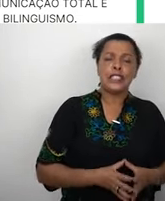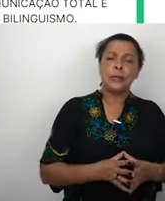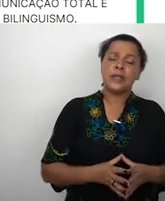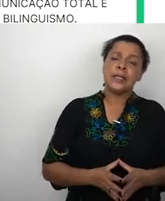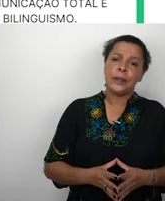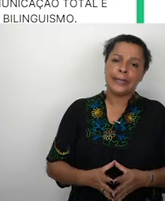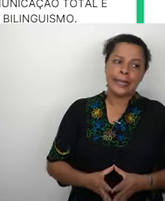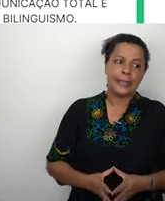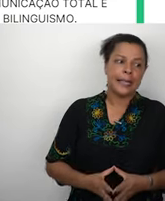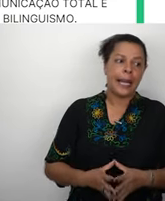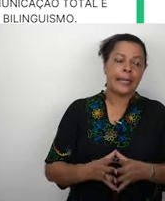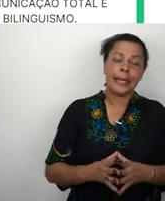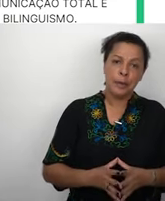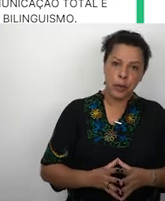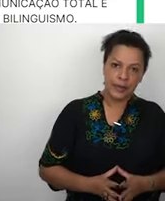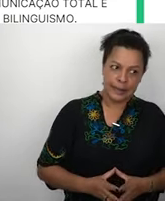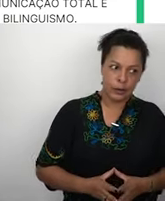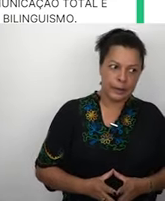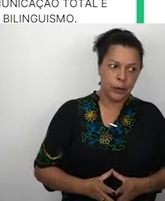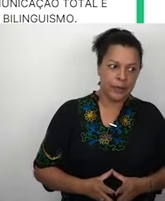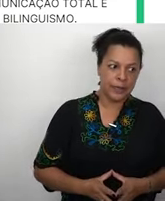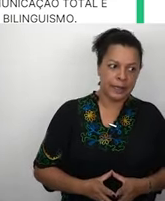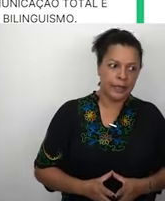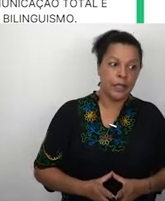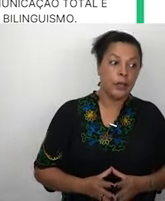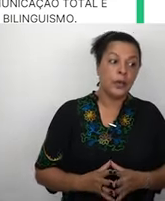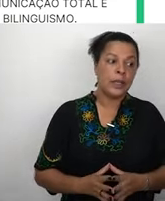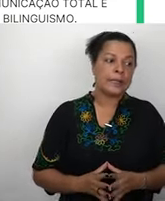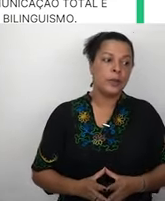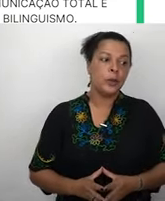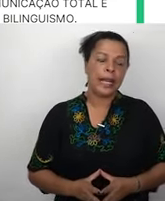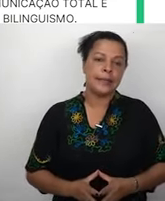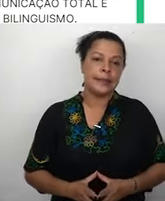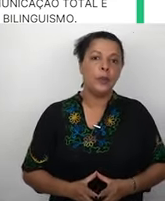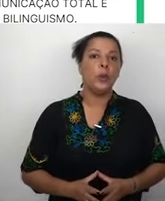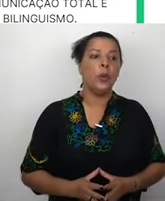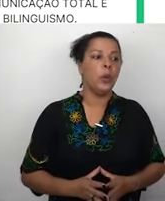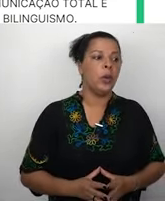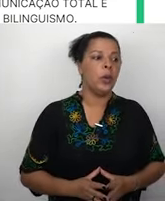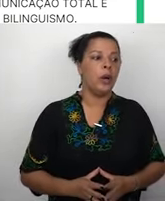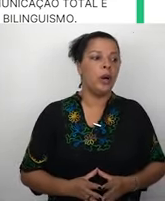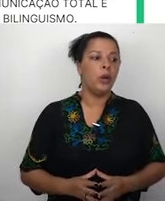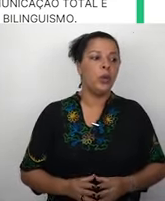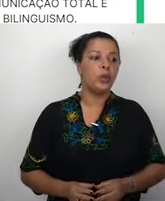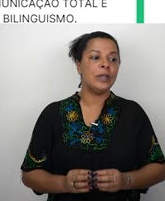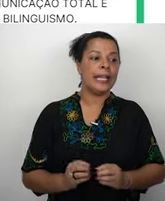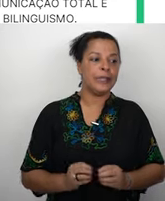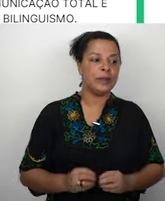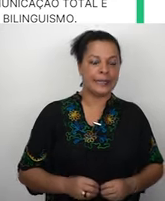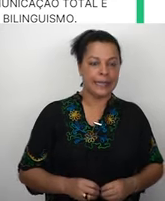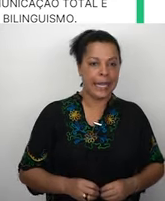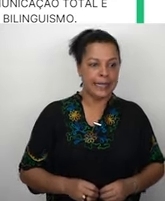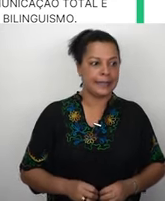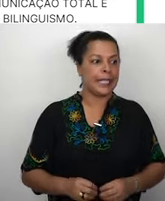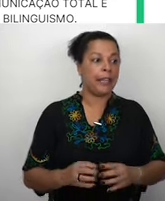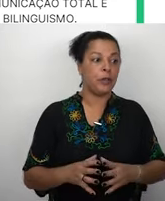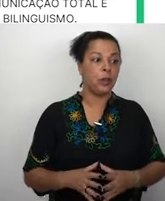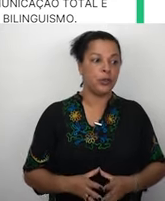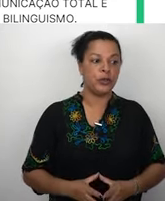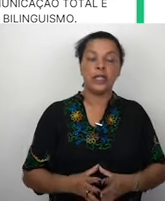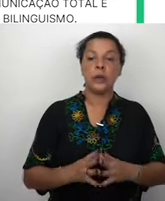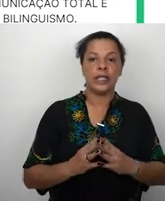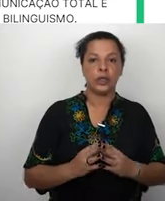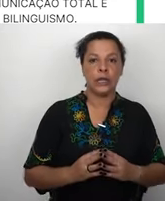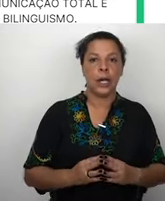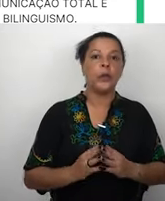Da década de 1980 até 1990, floresceu no Brasil o uso da língua de sinais,